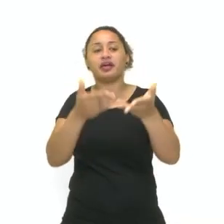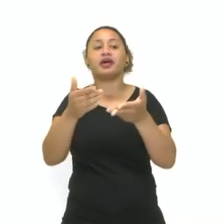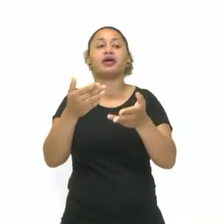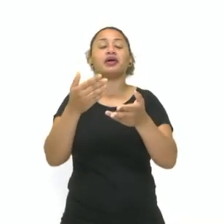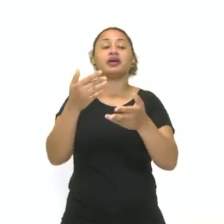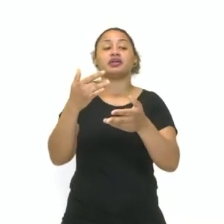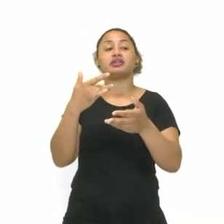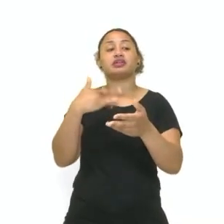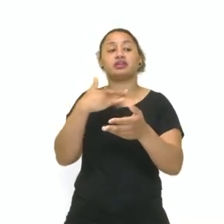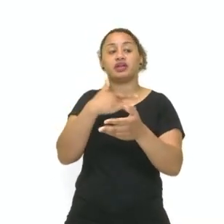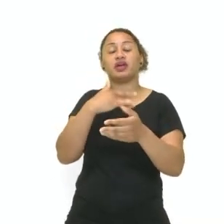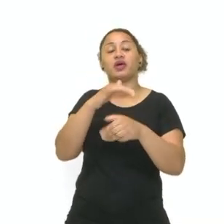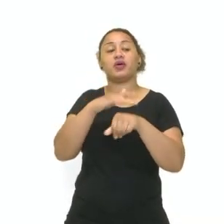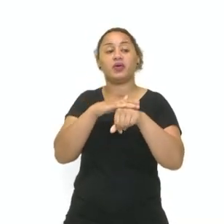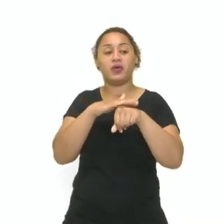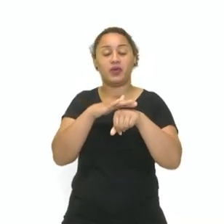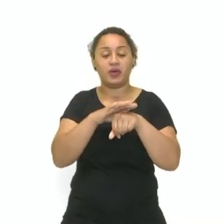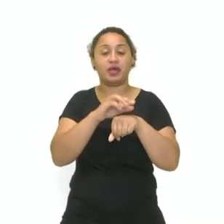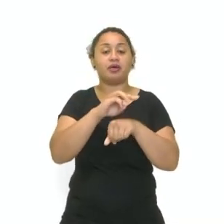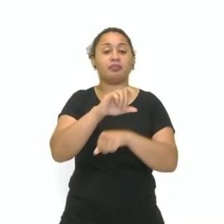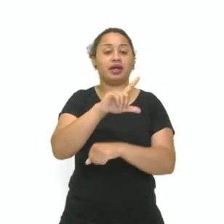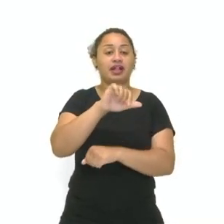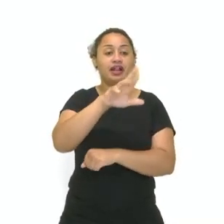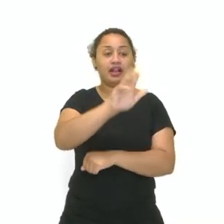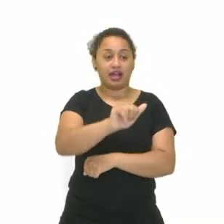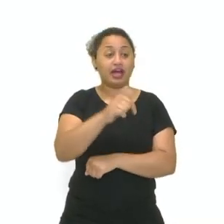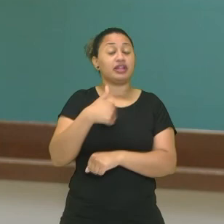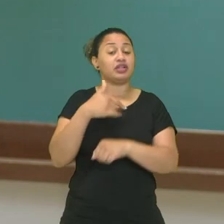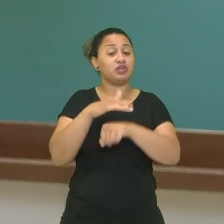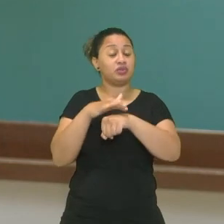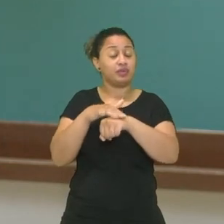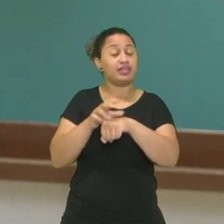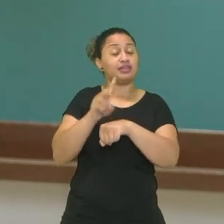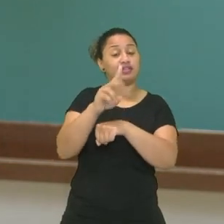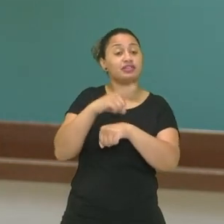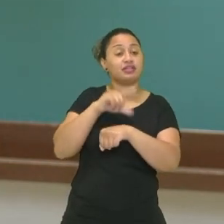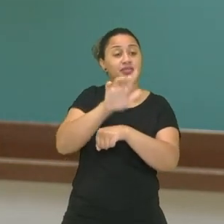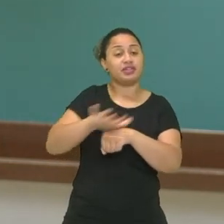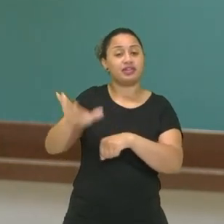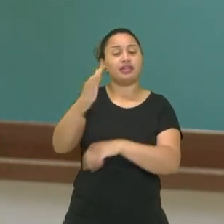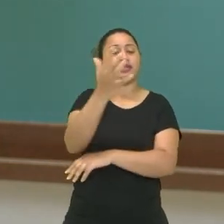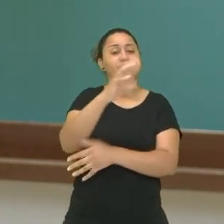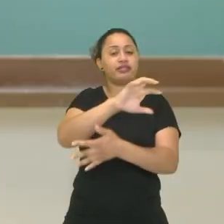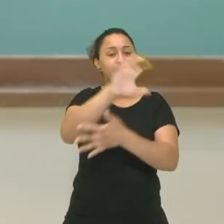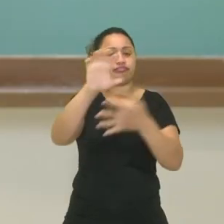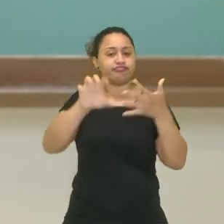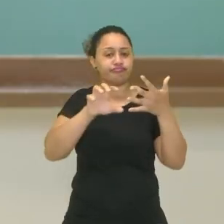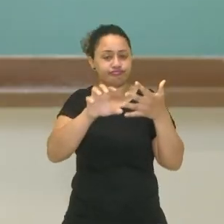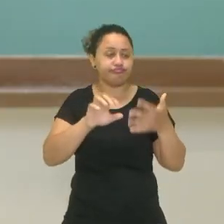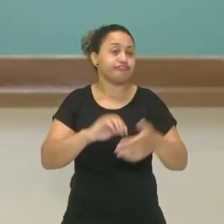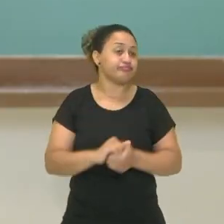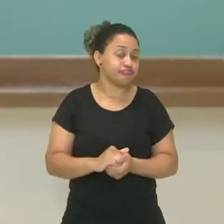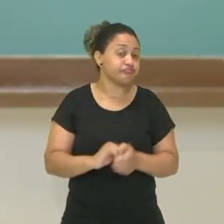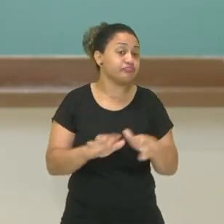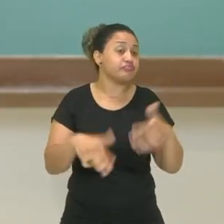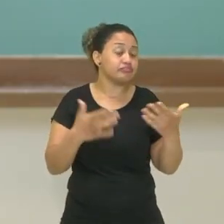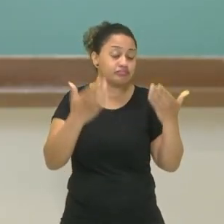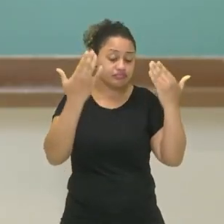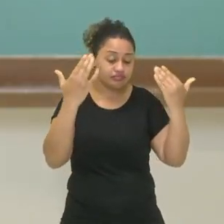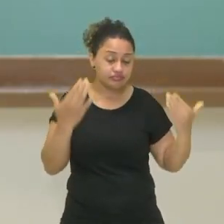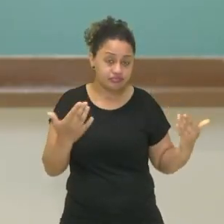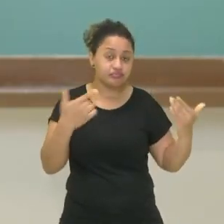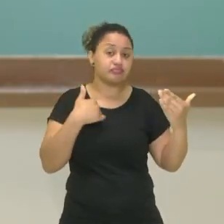quê? Da malária, doença recorrente na região amazônica. Então, quando eu analiso um editorial,